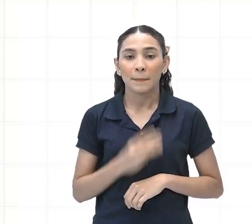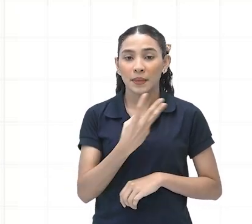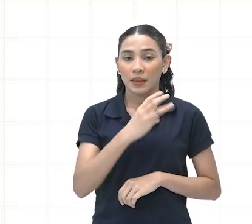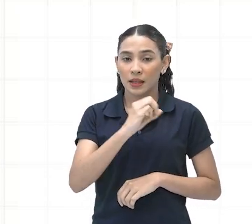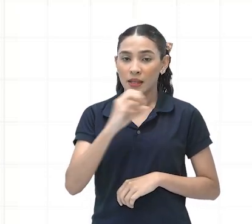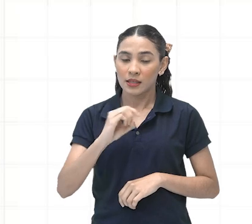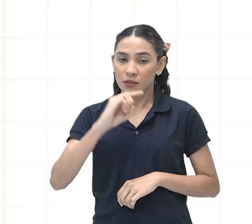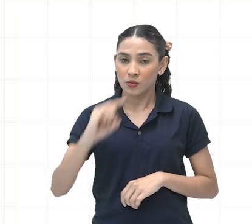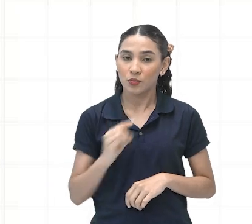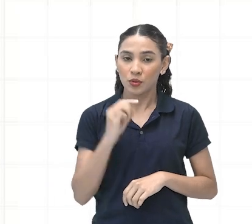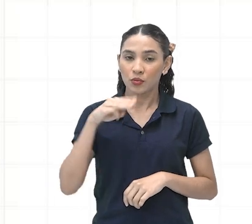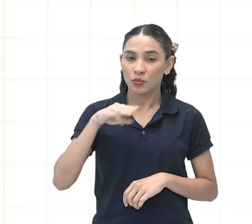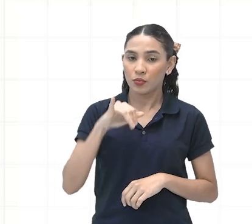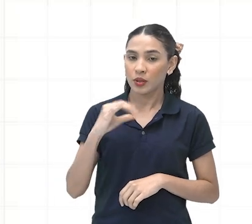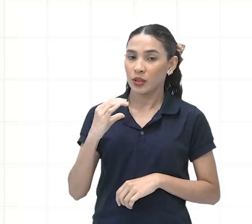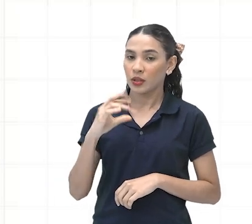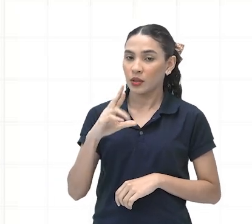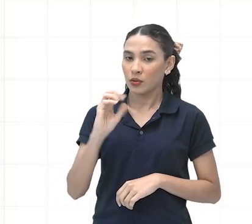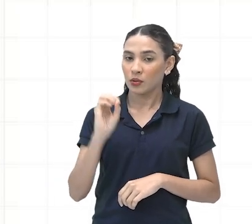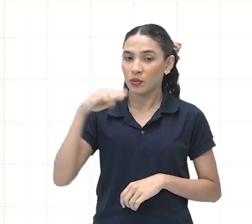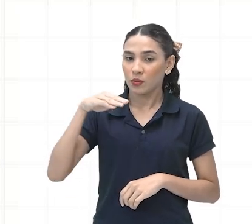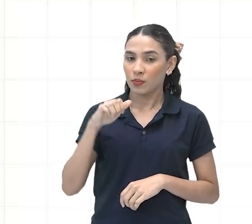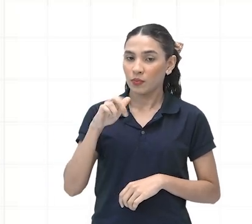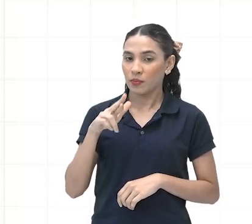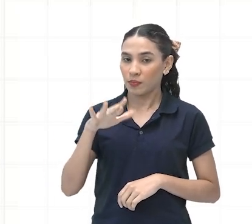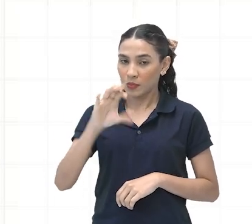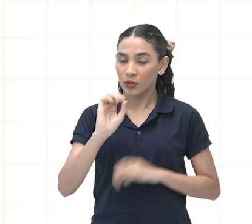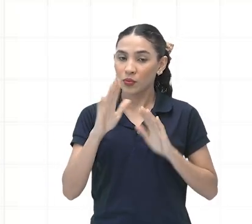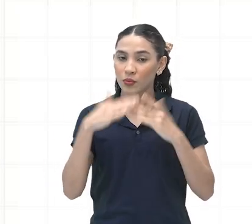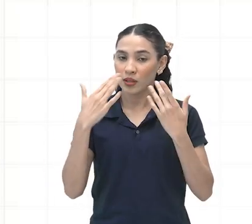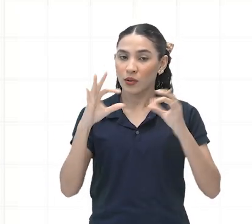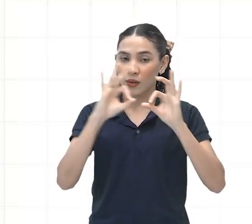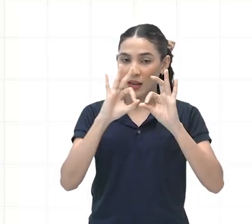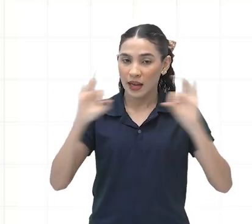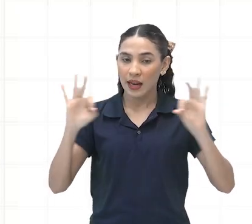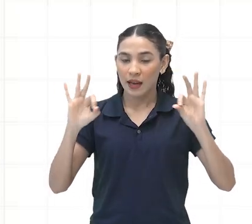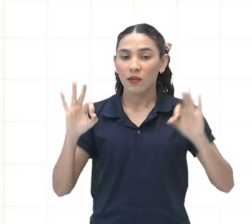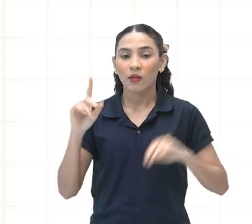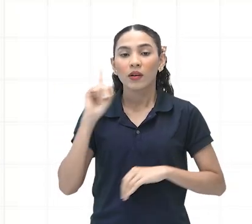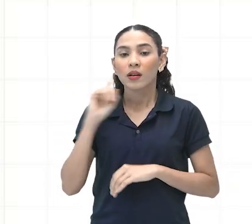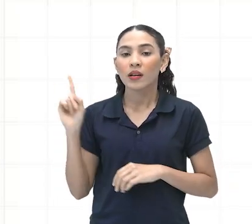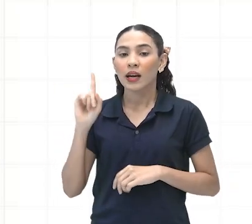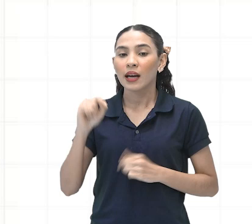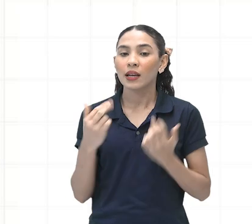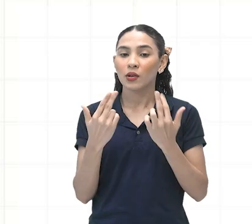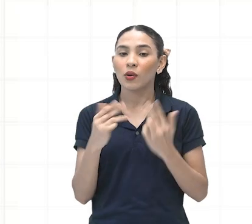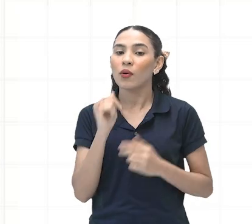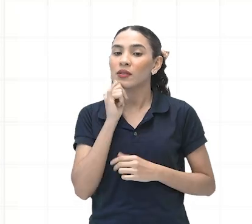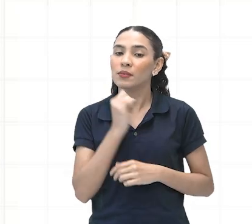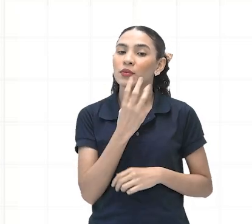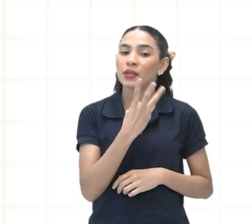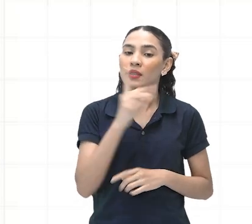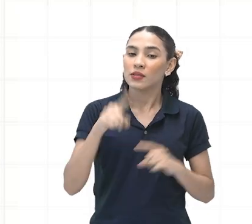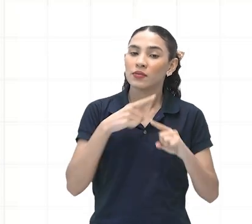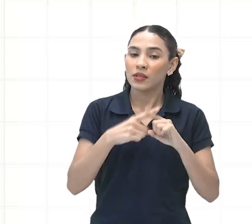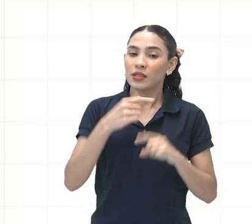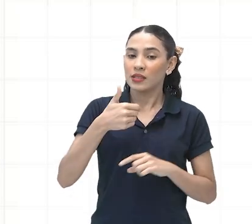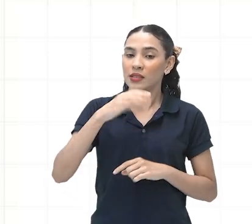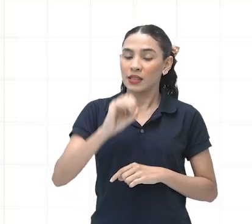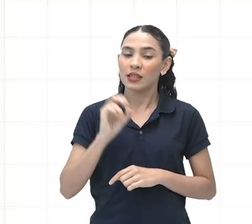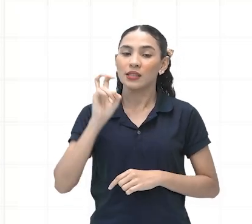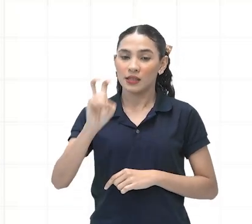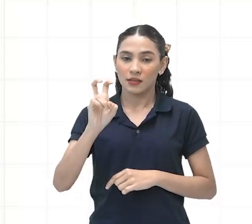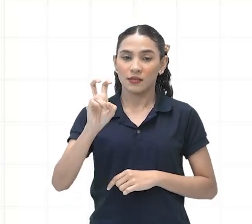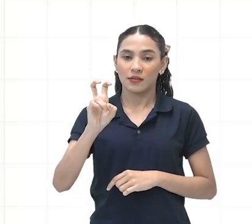300 mil micrômetros. Ou seja, uma régua em micrômetro é a mesma coisa que 3 vezes